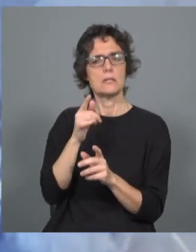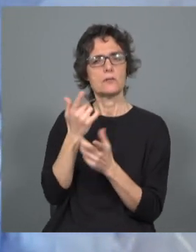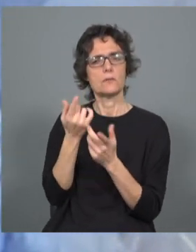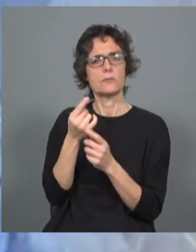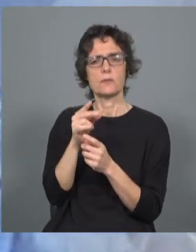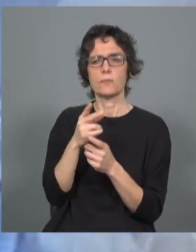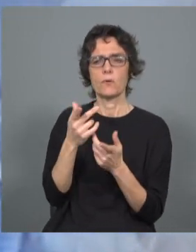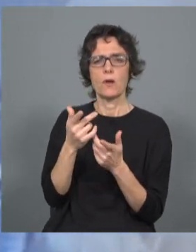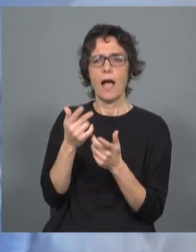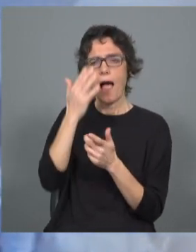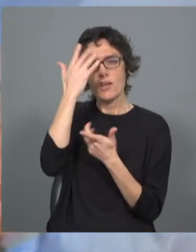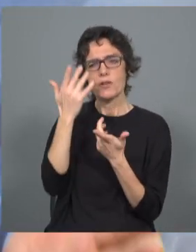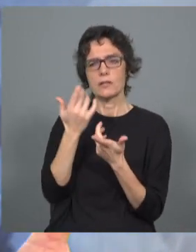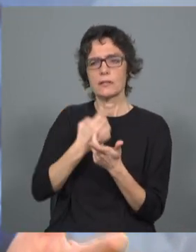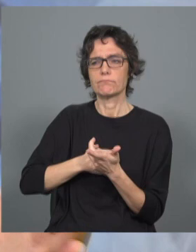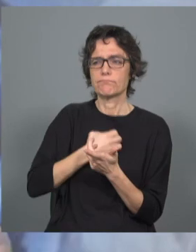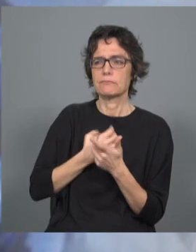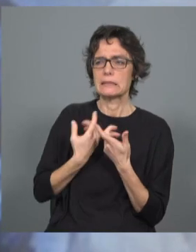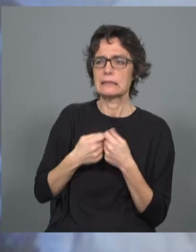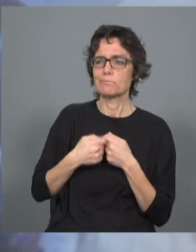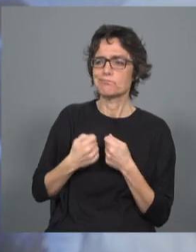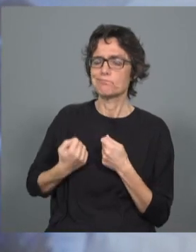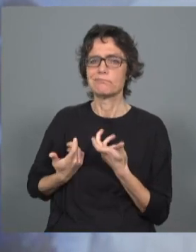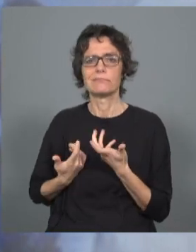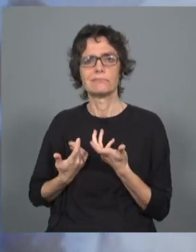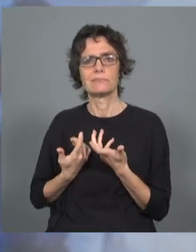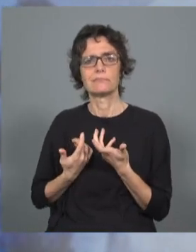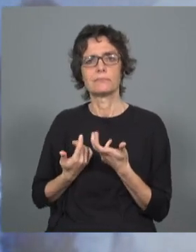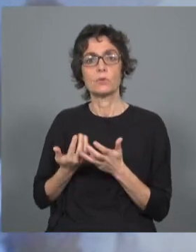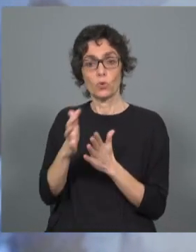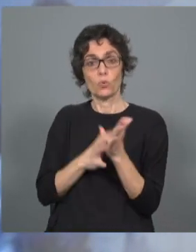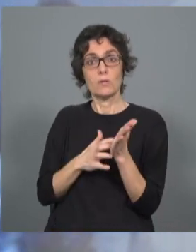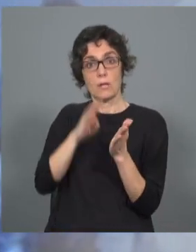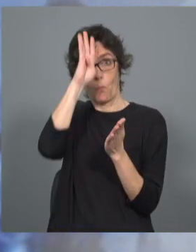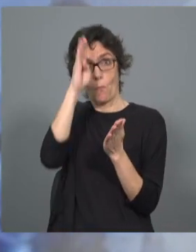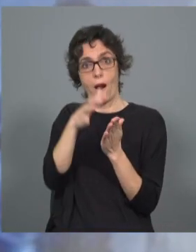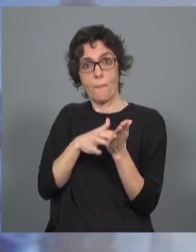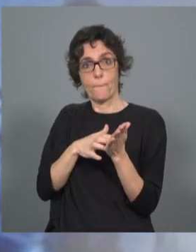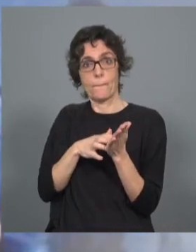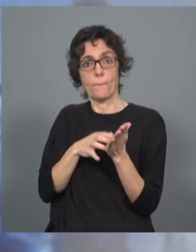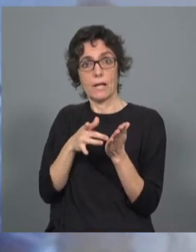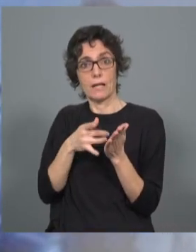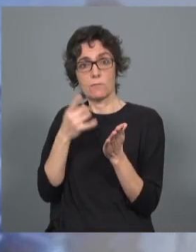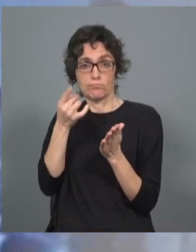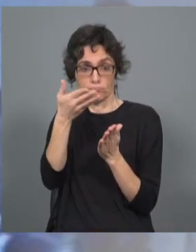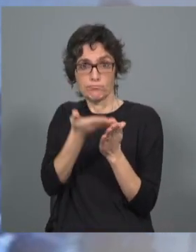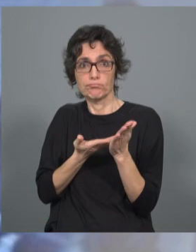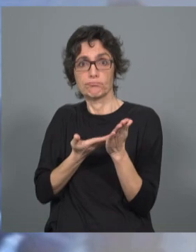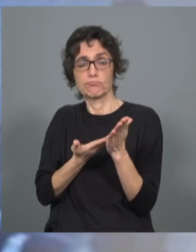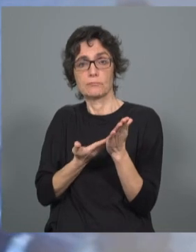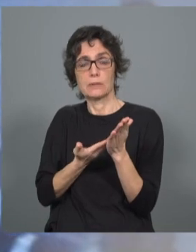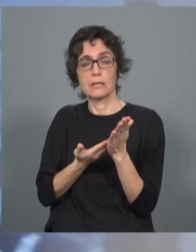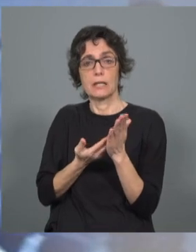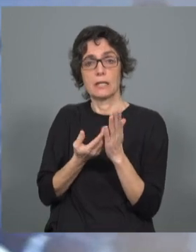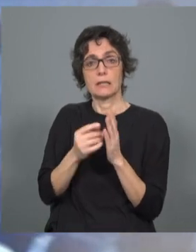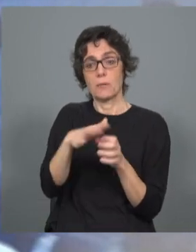Era isso que estava em causa antes desta encíclica. E digo, estava em causa de uma forma muito geral, porque acredito que também os casos